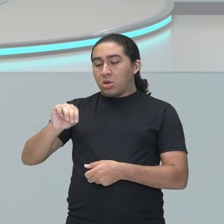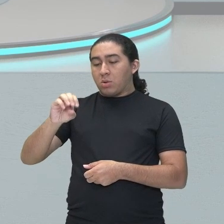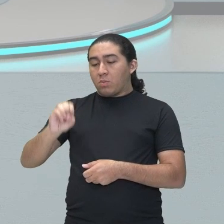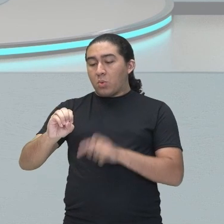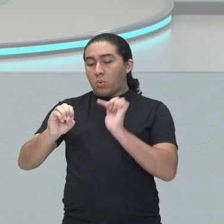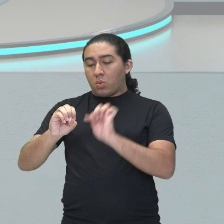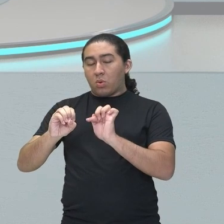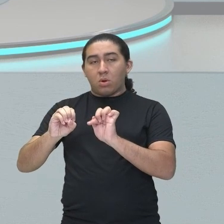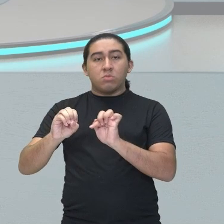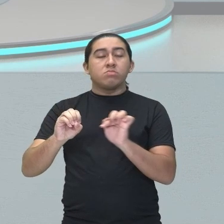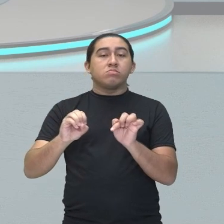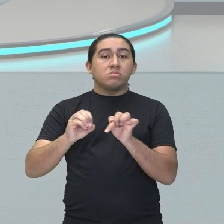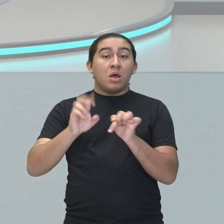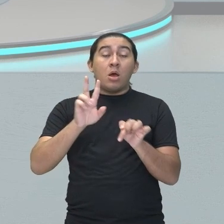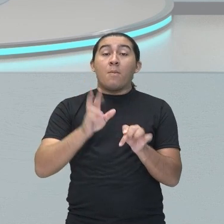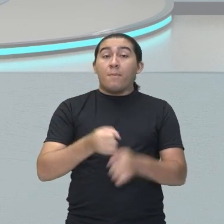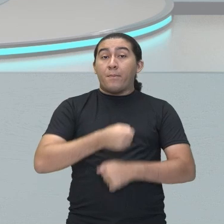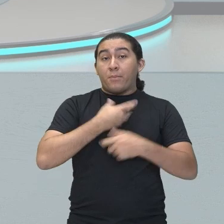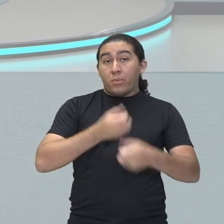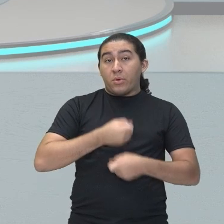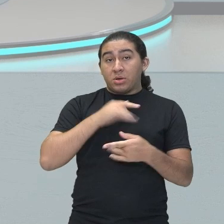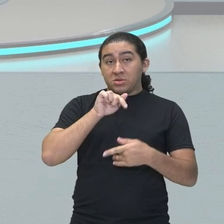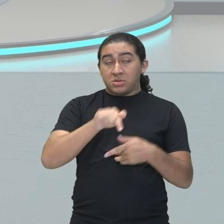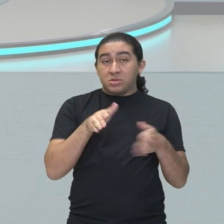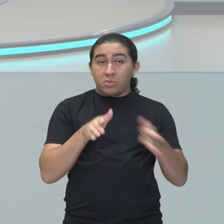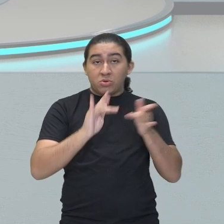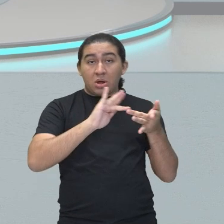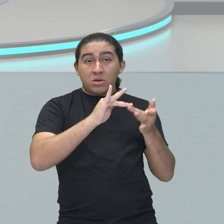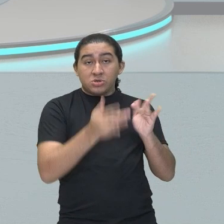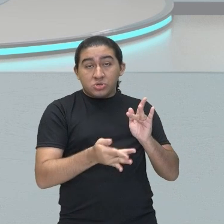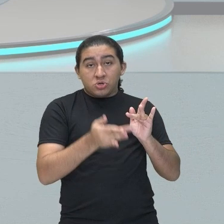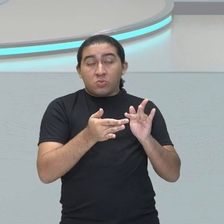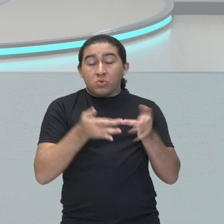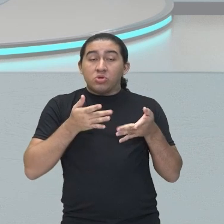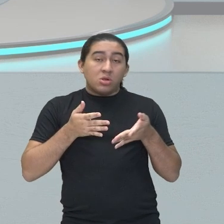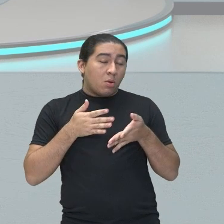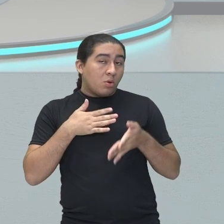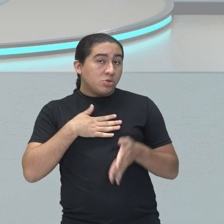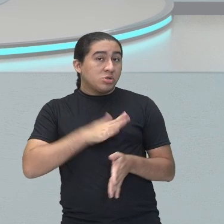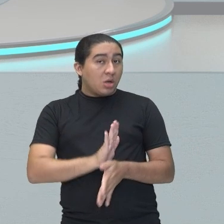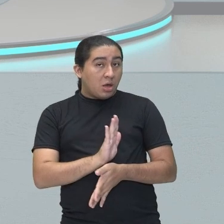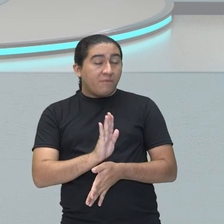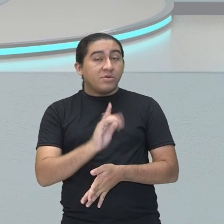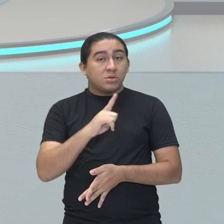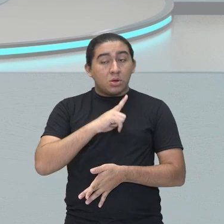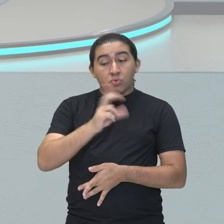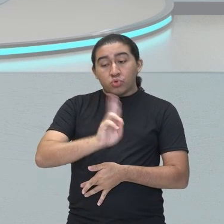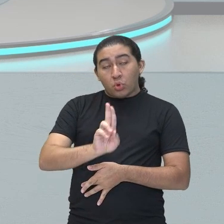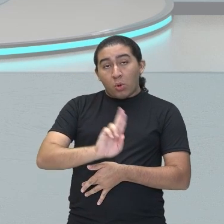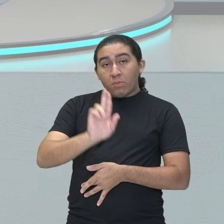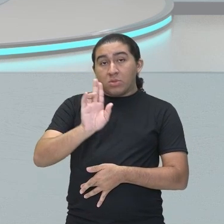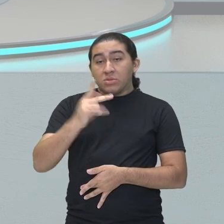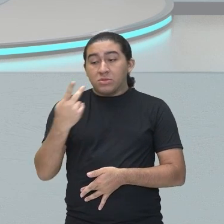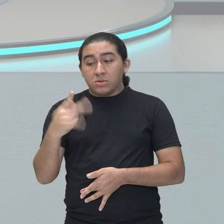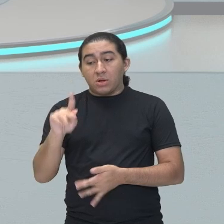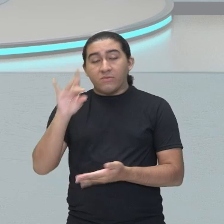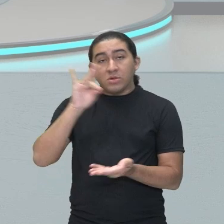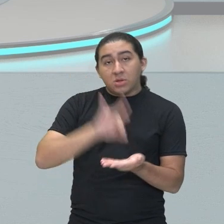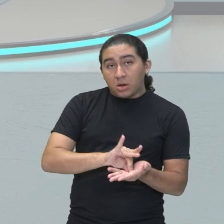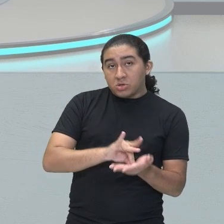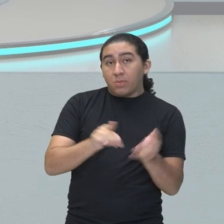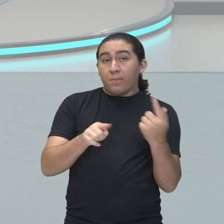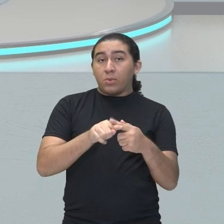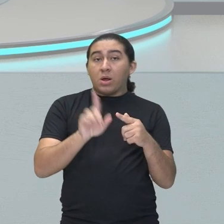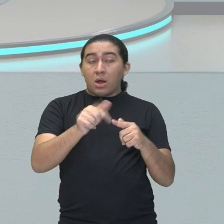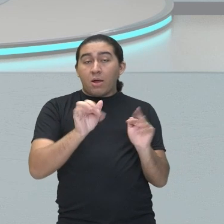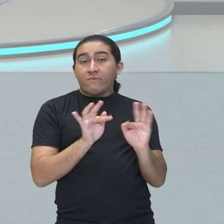não gostavam que fossem lembrados nem reconhecidos como o nome verdadeiro deles, porque geralmente eles eram de filhos